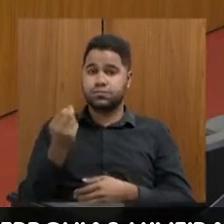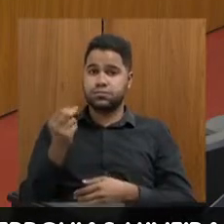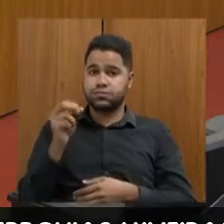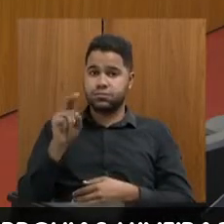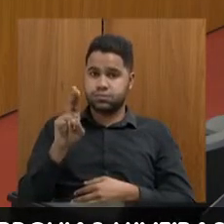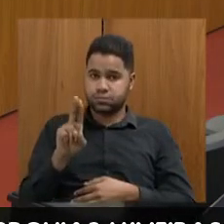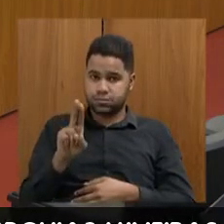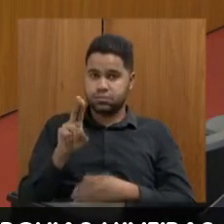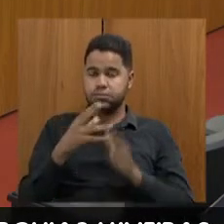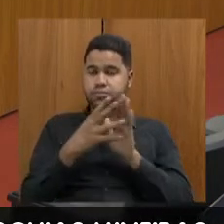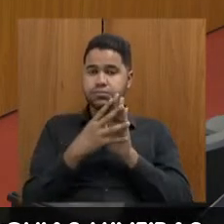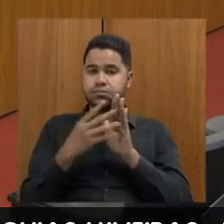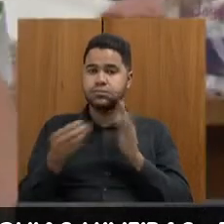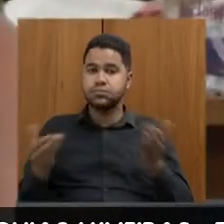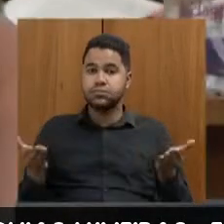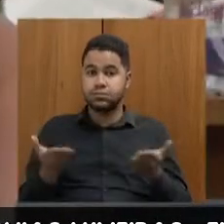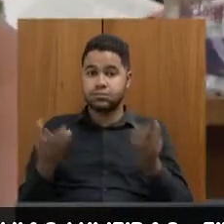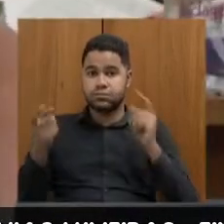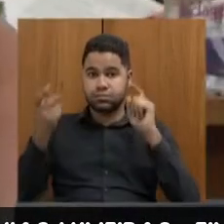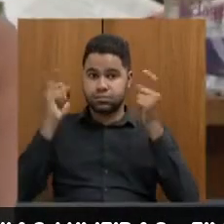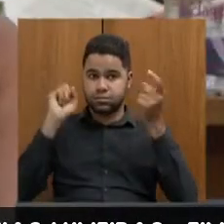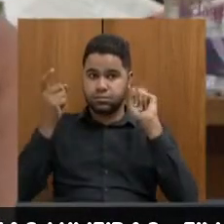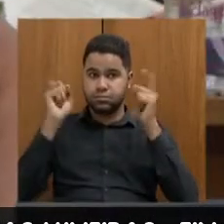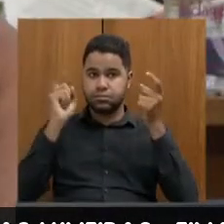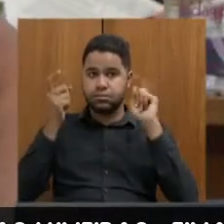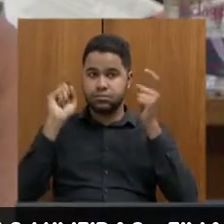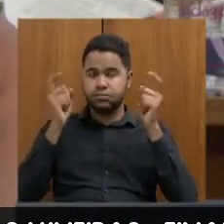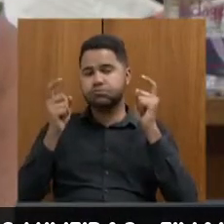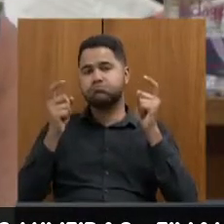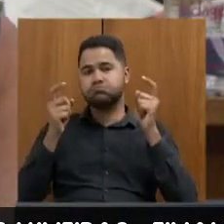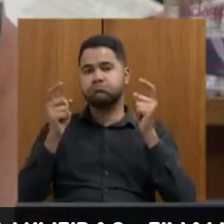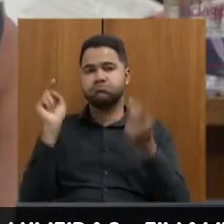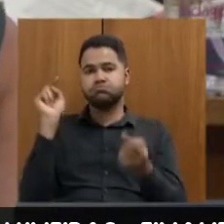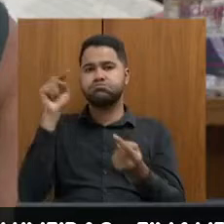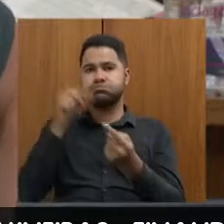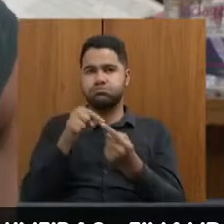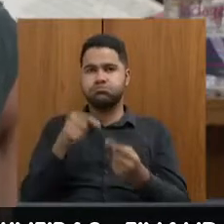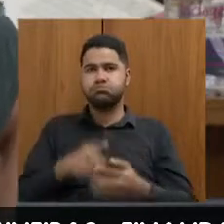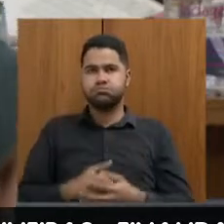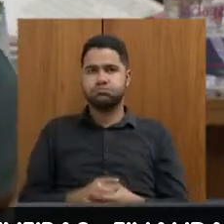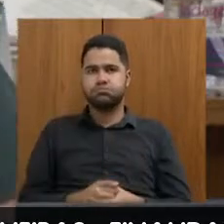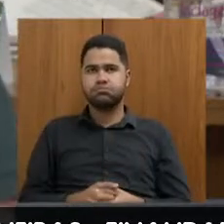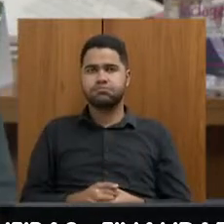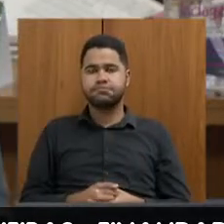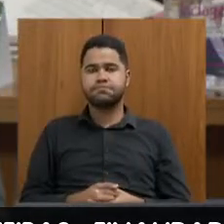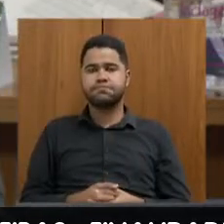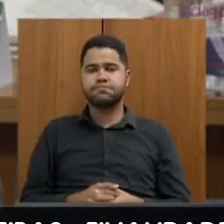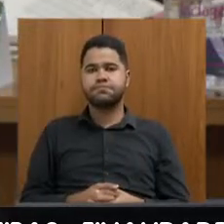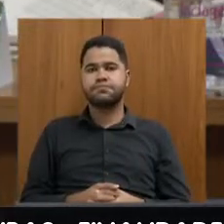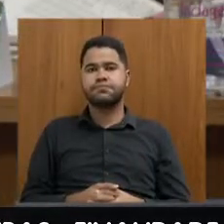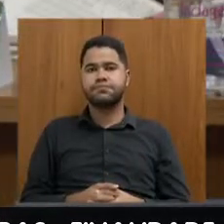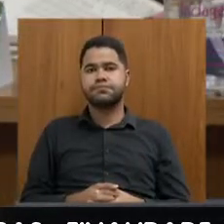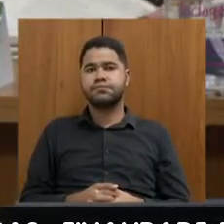fazer esse modelo que surgiu hoje na reunião que também vai vai chegar no mesmo objetivo bom